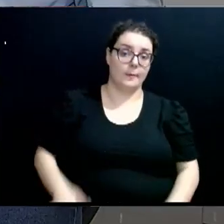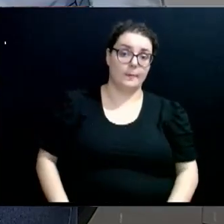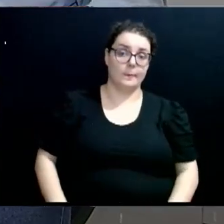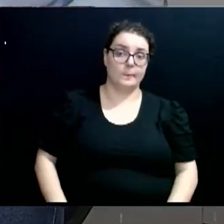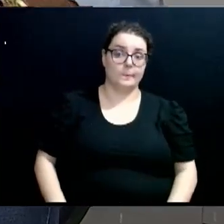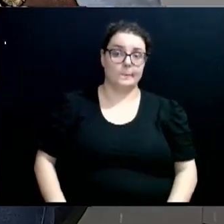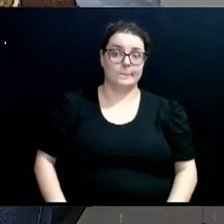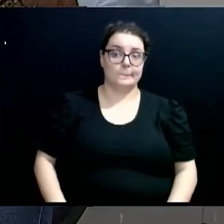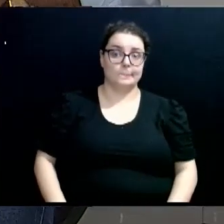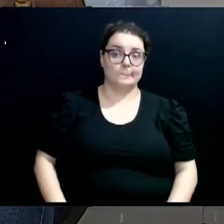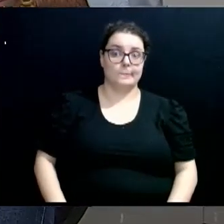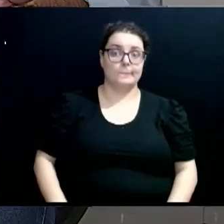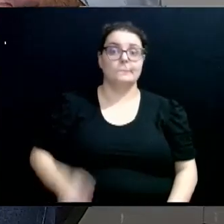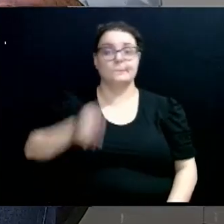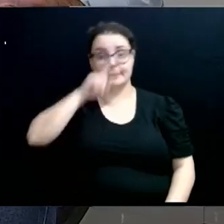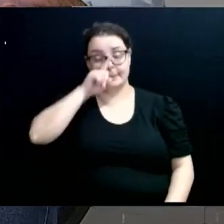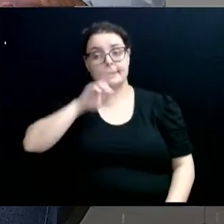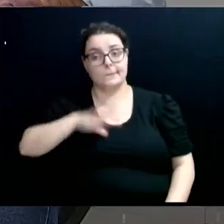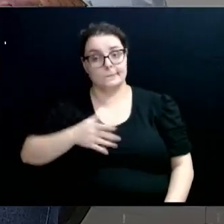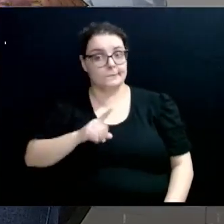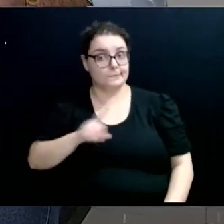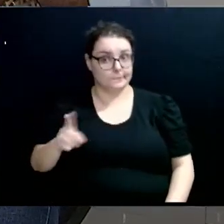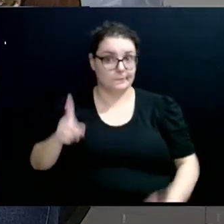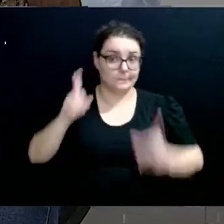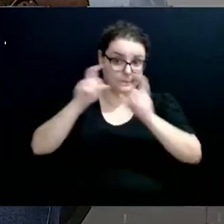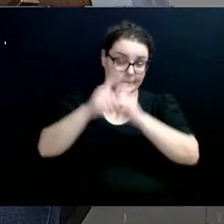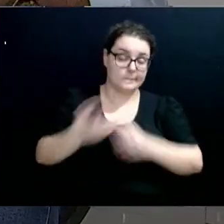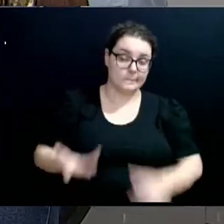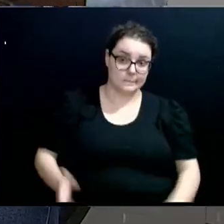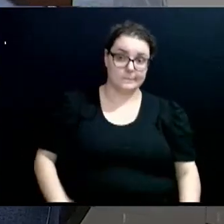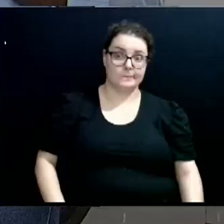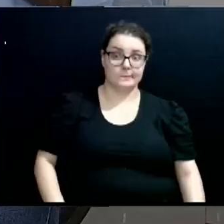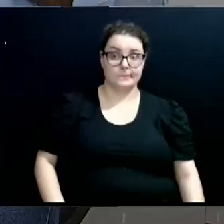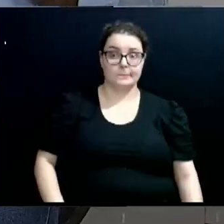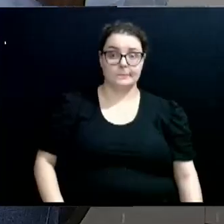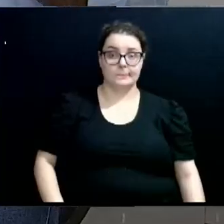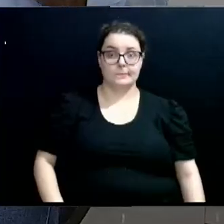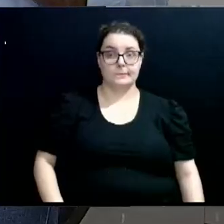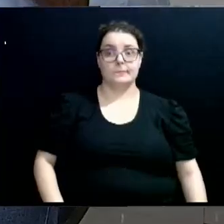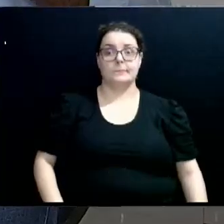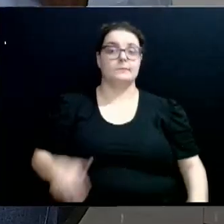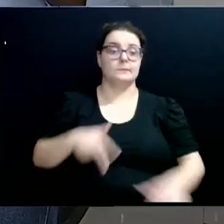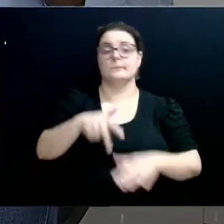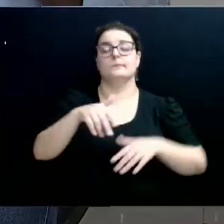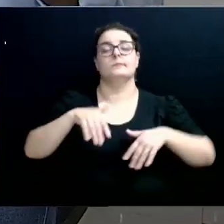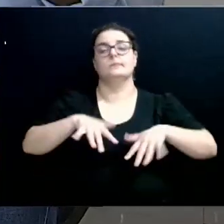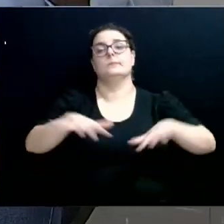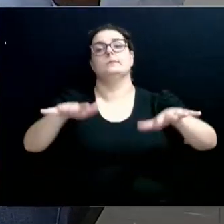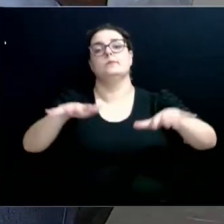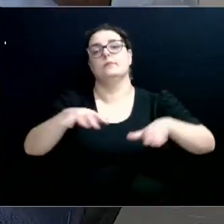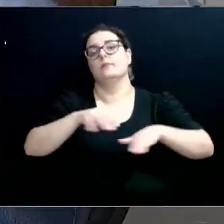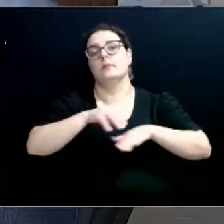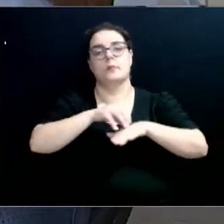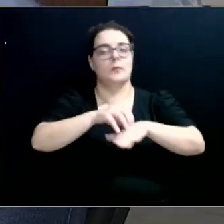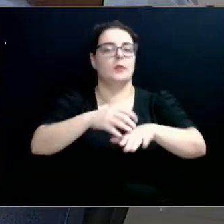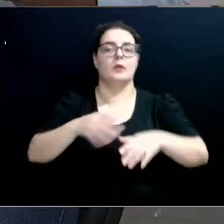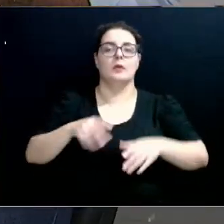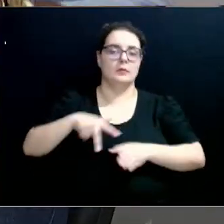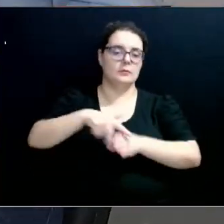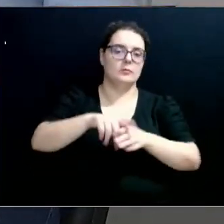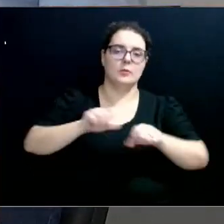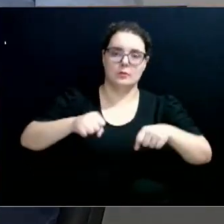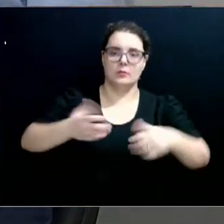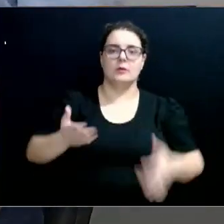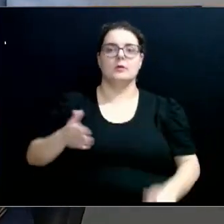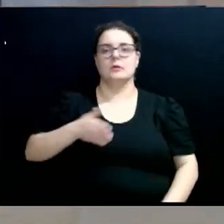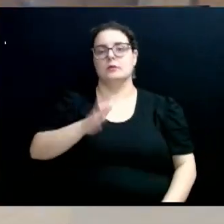você vai estar. E sobretudo para os aventureiros. Não é raro as pessoas porem o dedo no vento e colocarem o carro na estrada, a